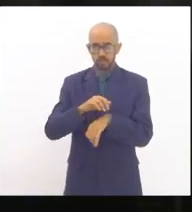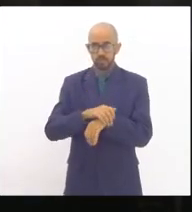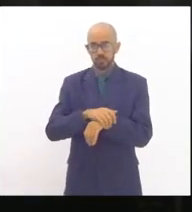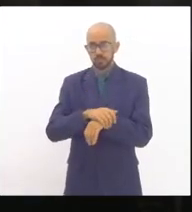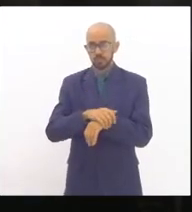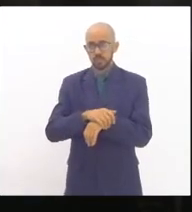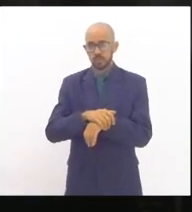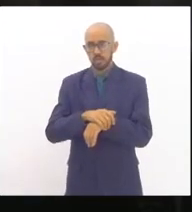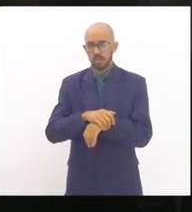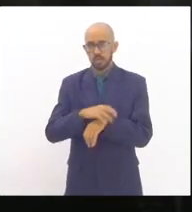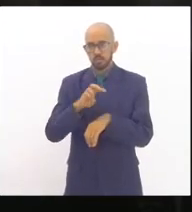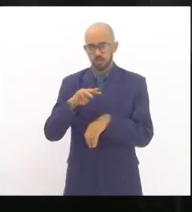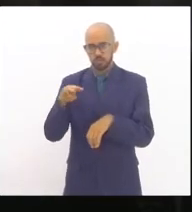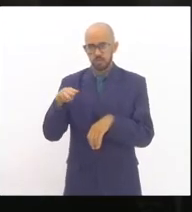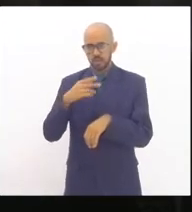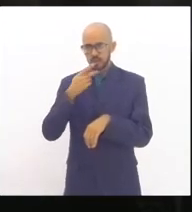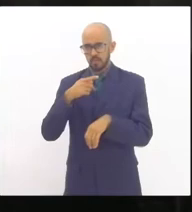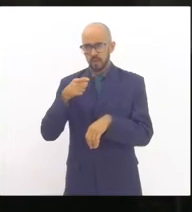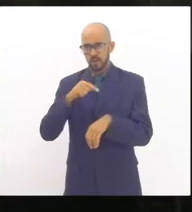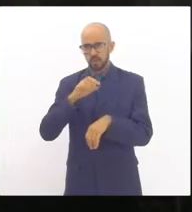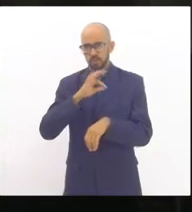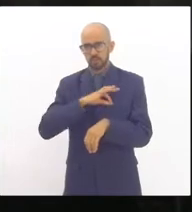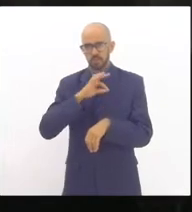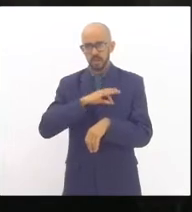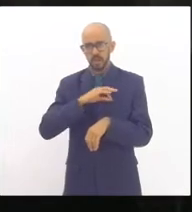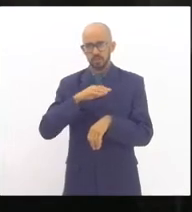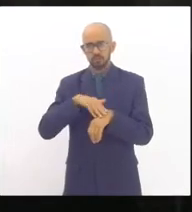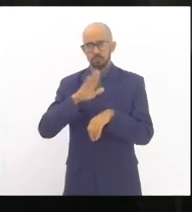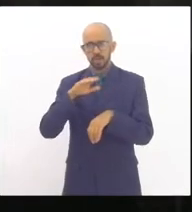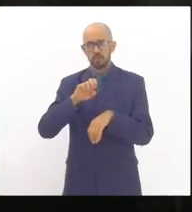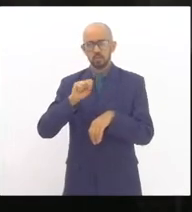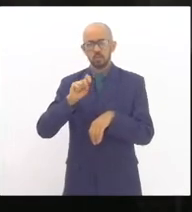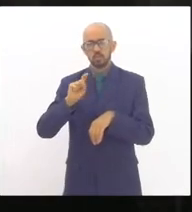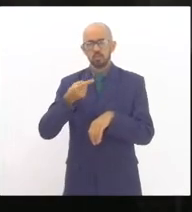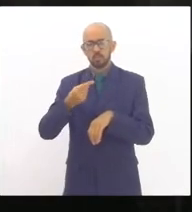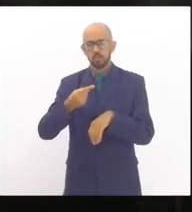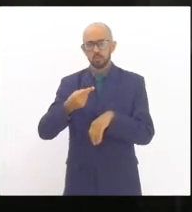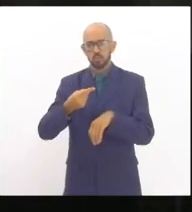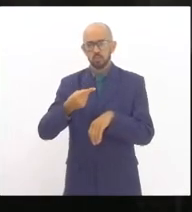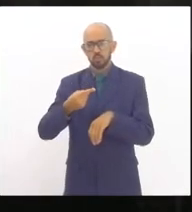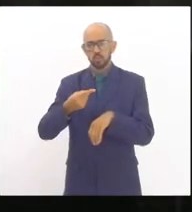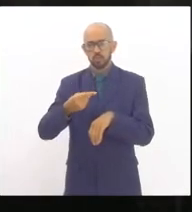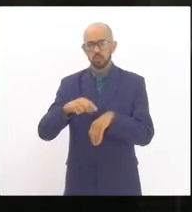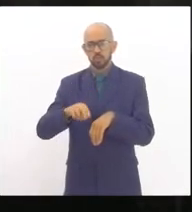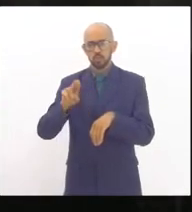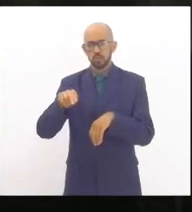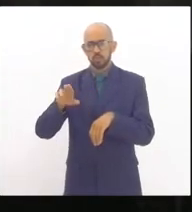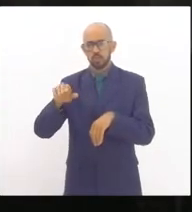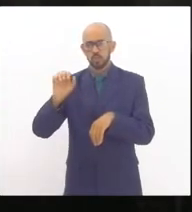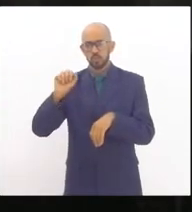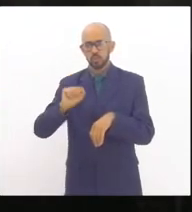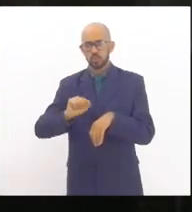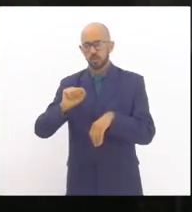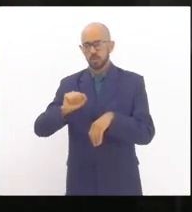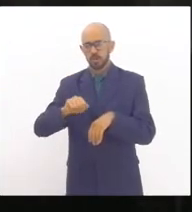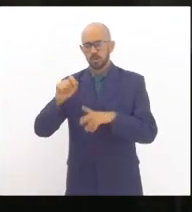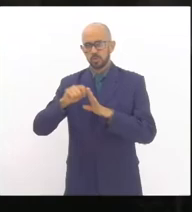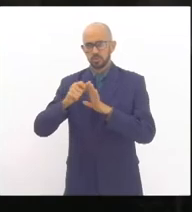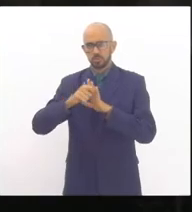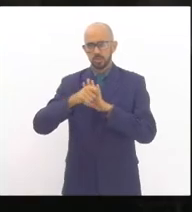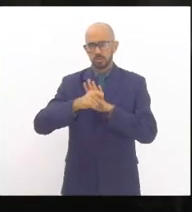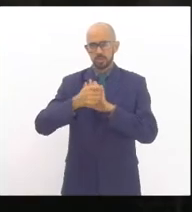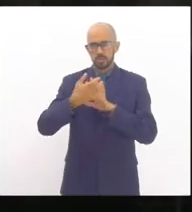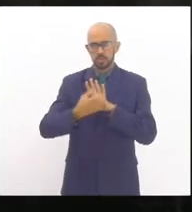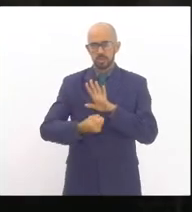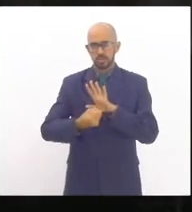comunicação da internet que tem o salário acima de 8 mil reais e que em nenhum momento dos meses que recebeu